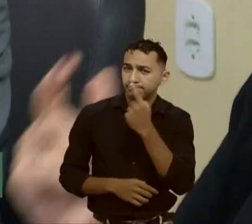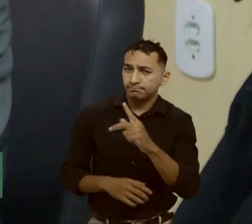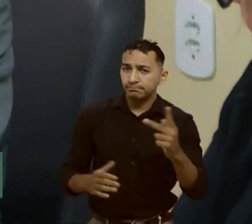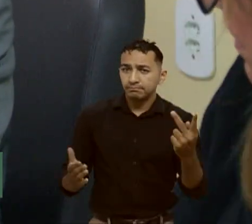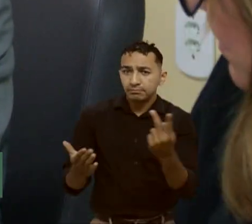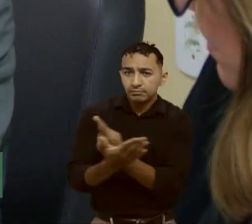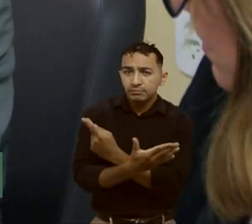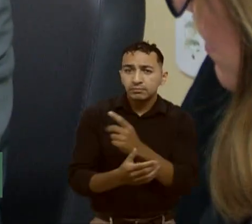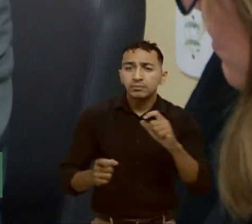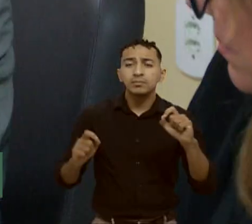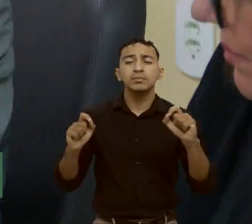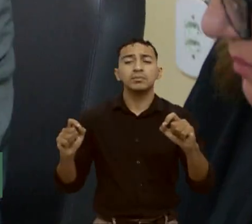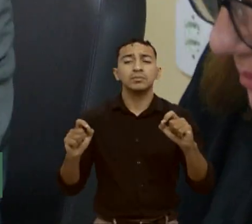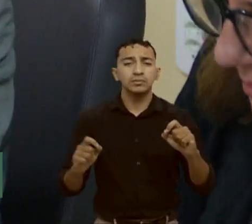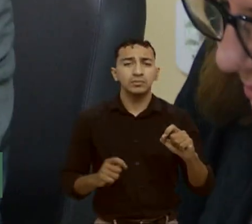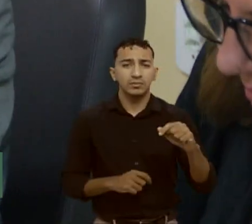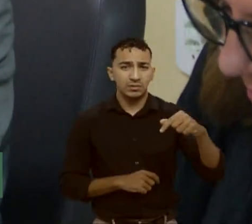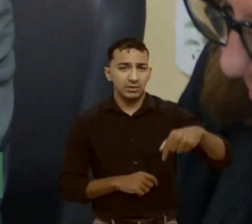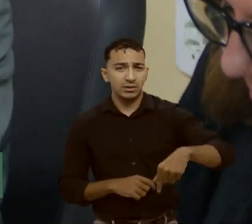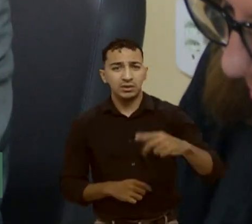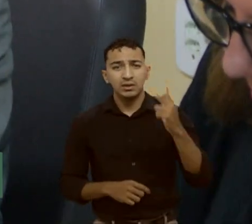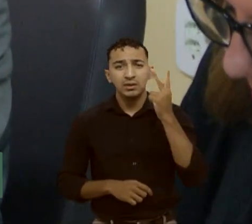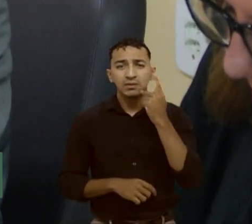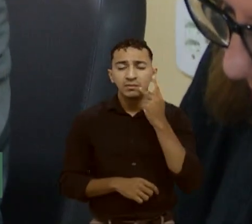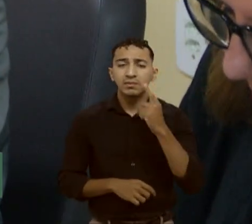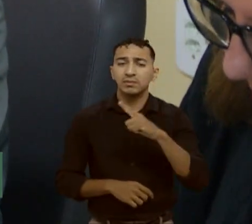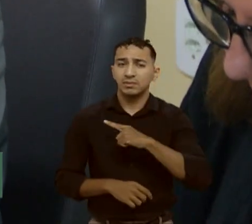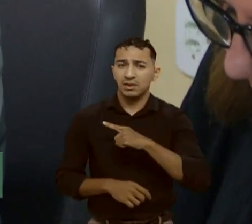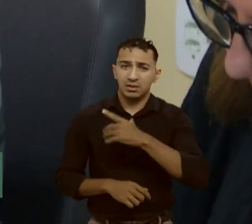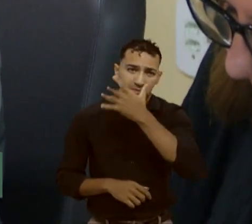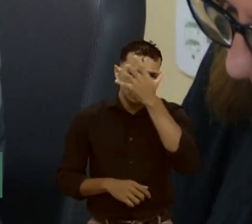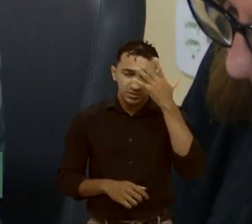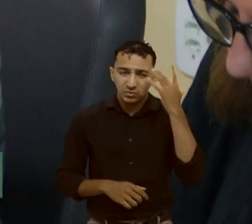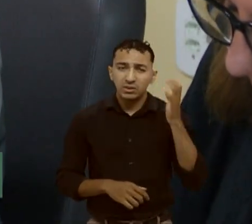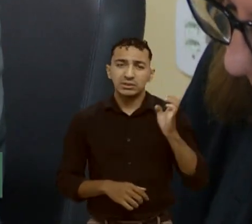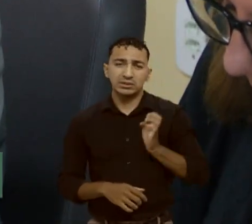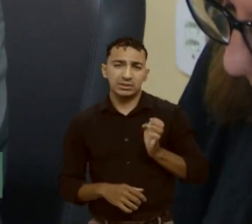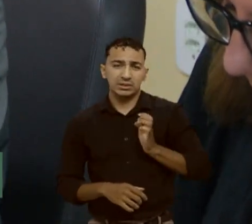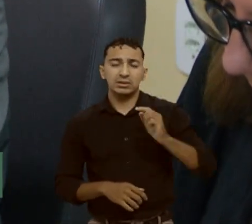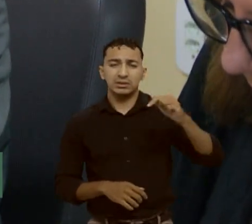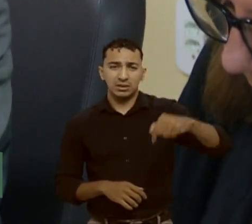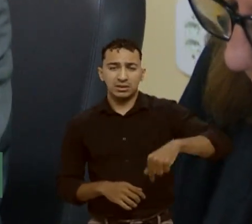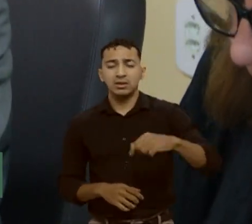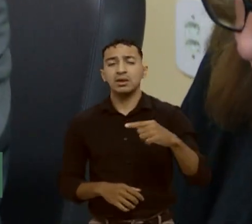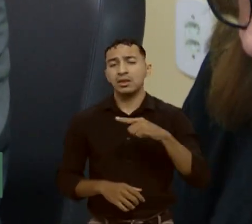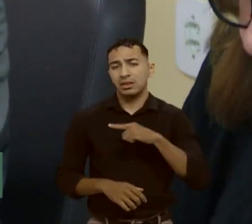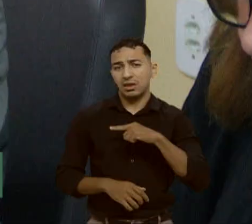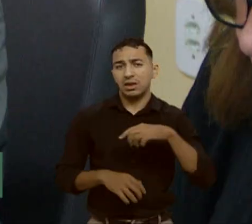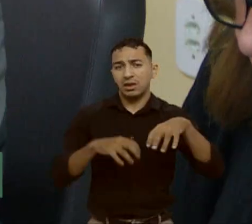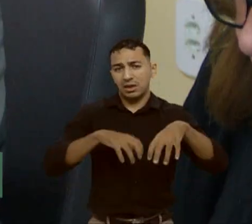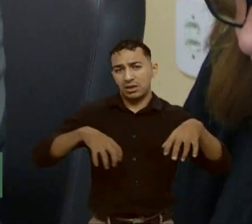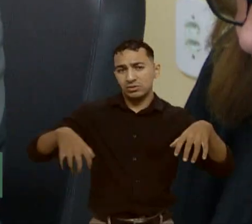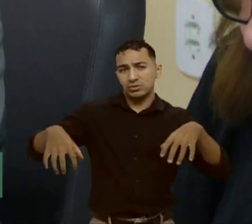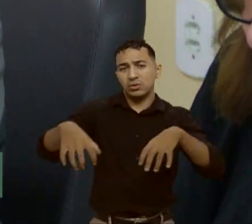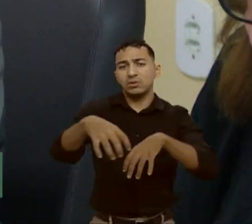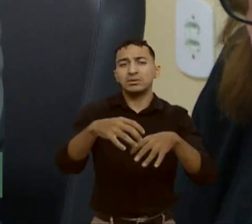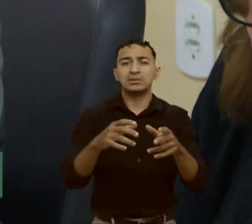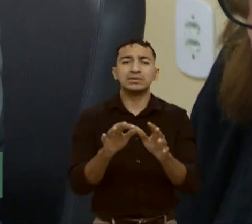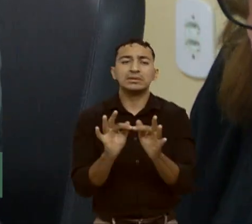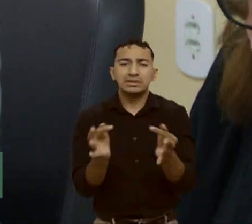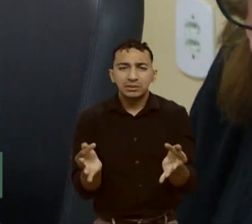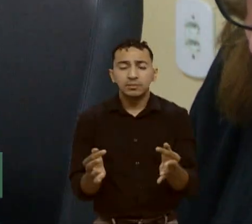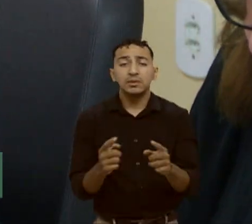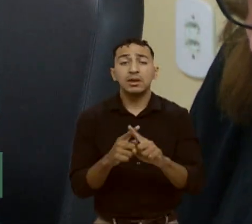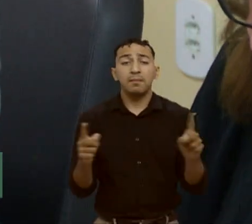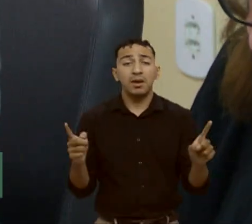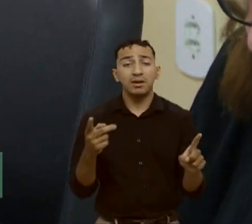quanto confortável, né? Temos pessoas de poder aquisitivo mais elevado e tudo, temos regiões realmente mais simples. Mas quando a